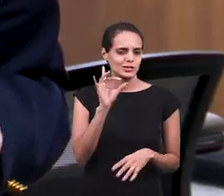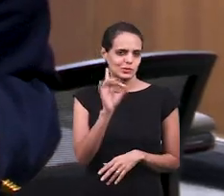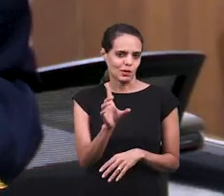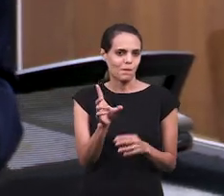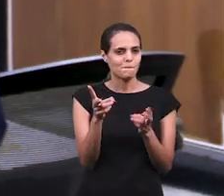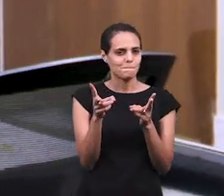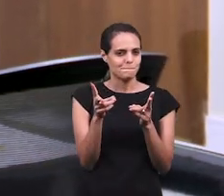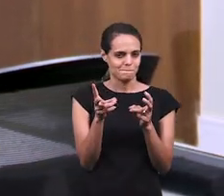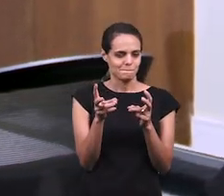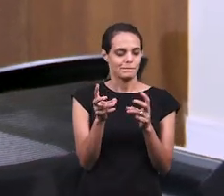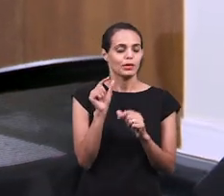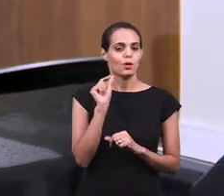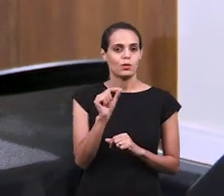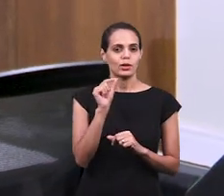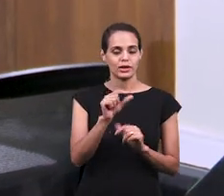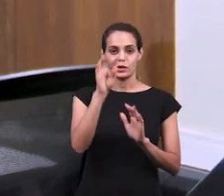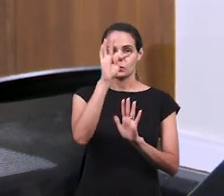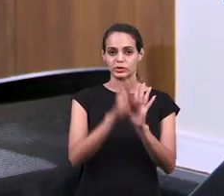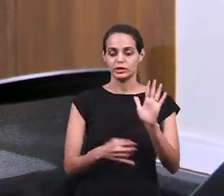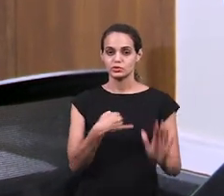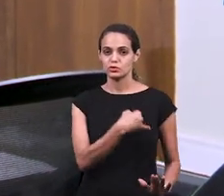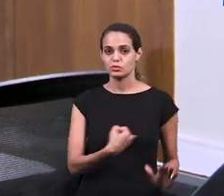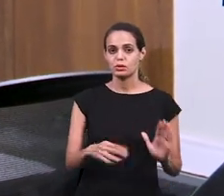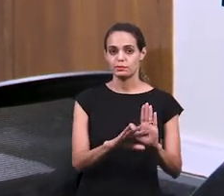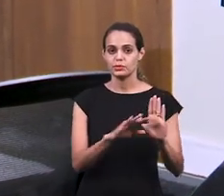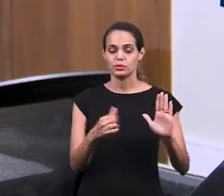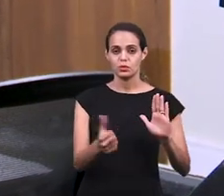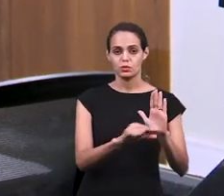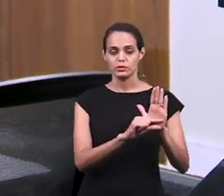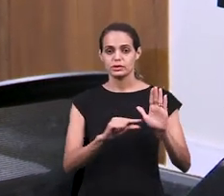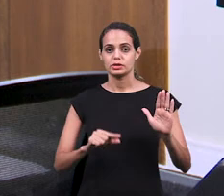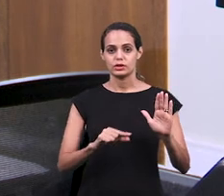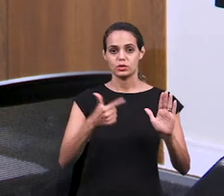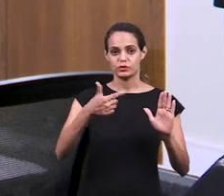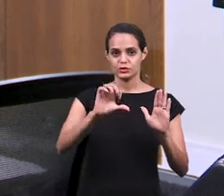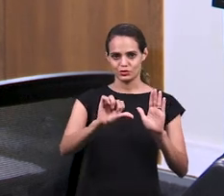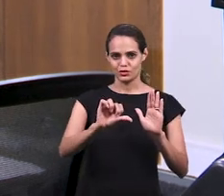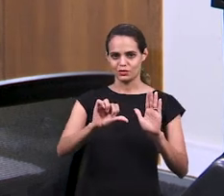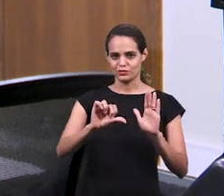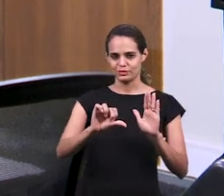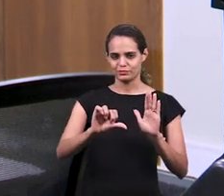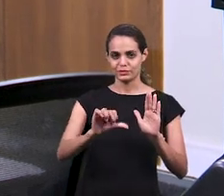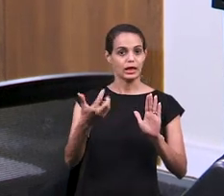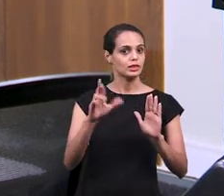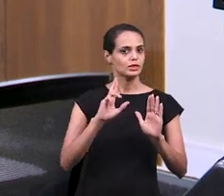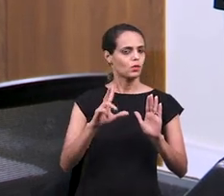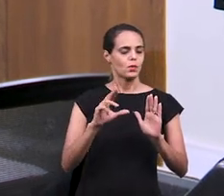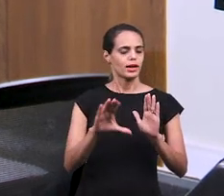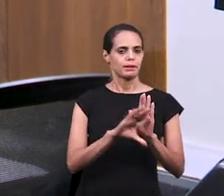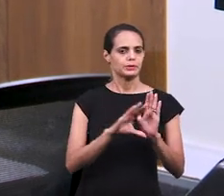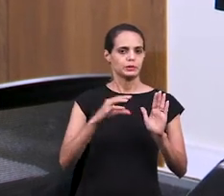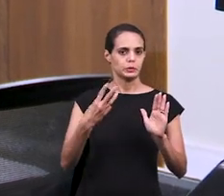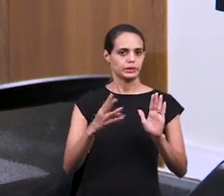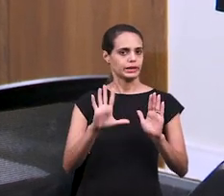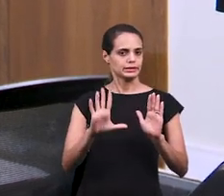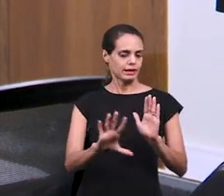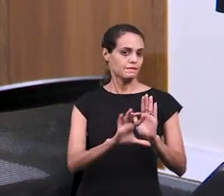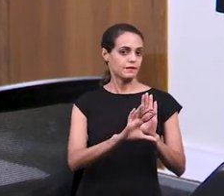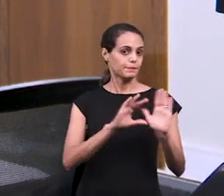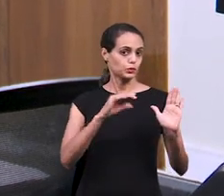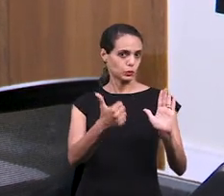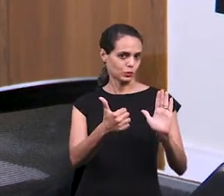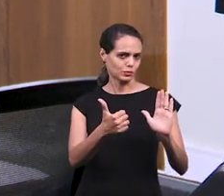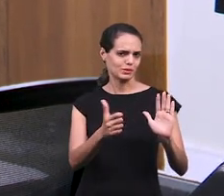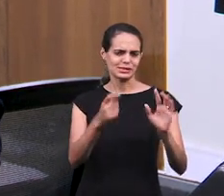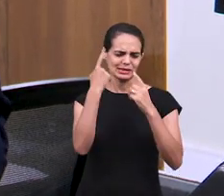sua citação. Na verdade, o texto citado é João capítulo 1, versículo 29, né? E não capítulo 3, verso 29. Mas não